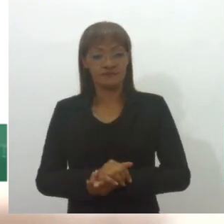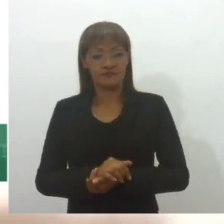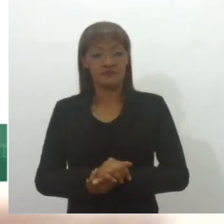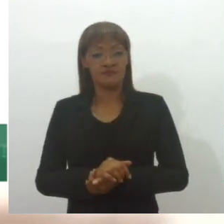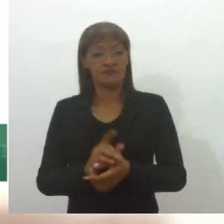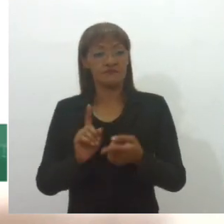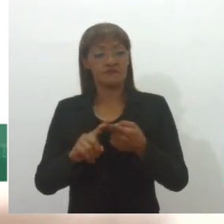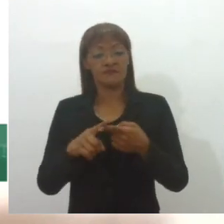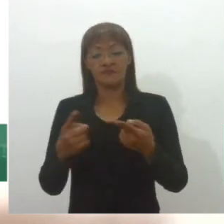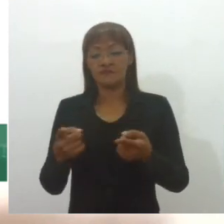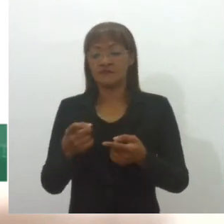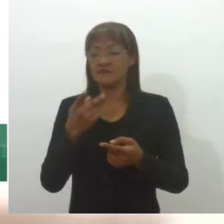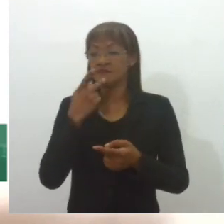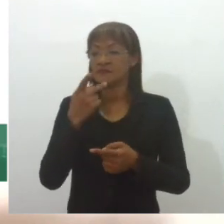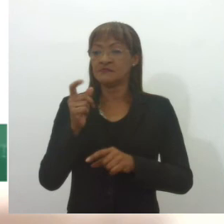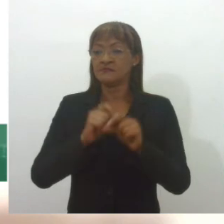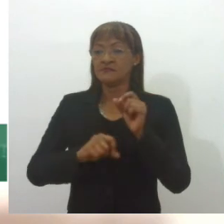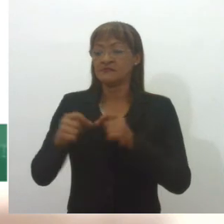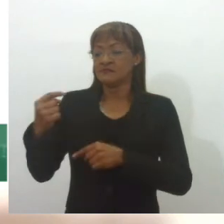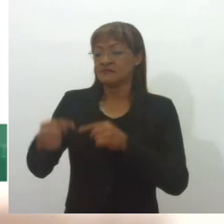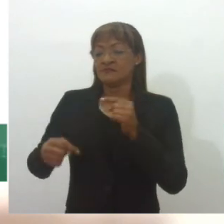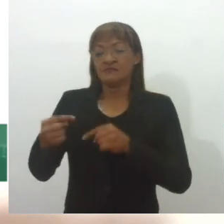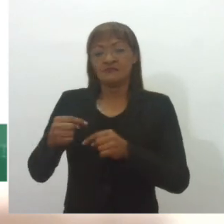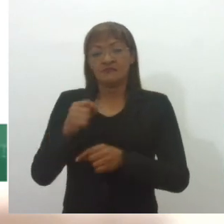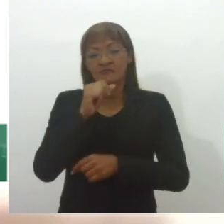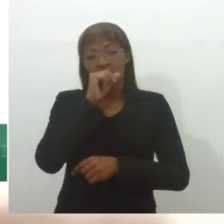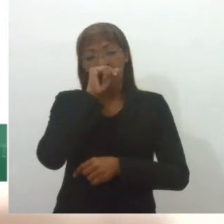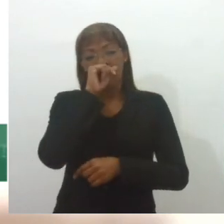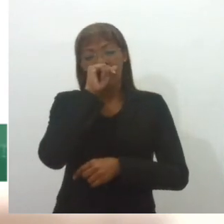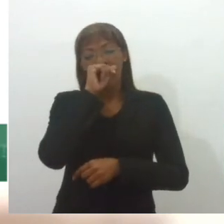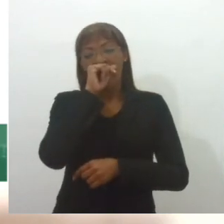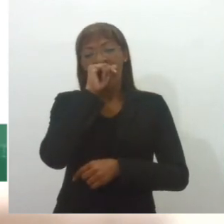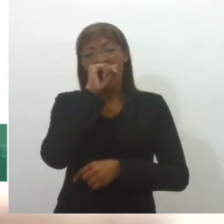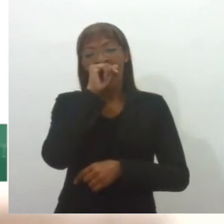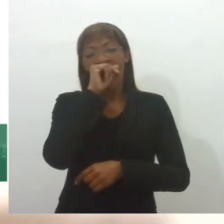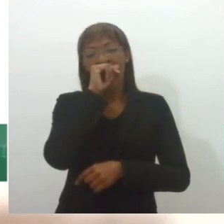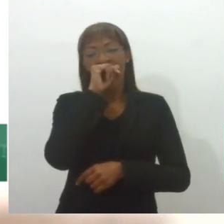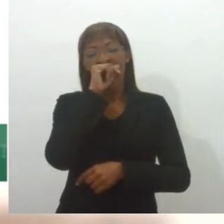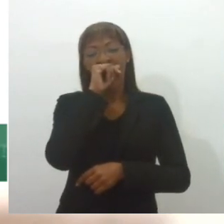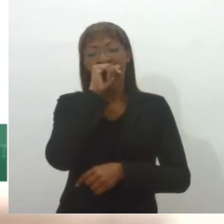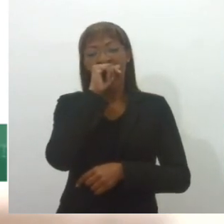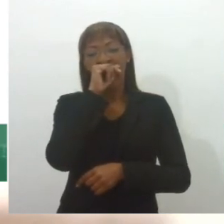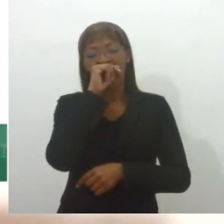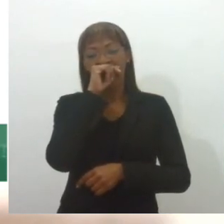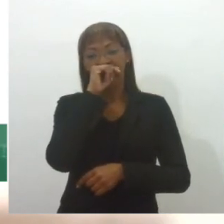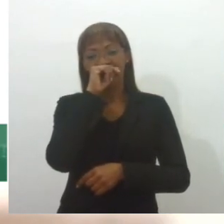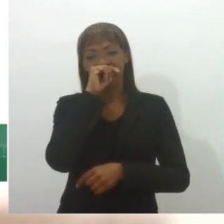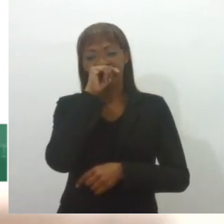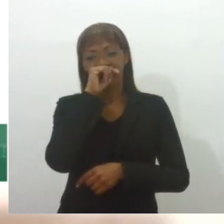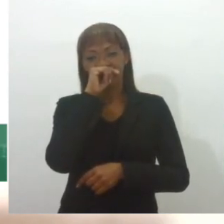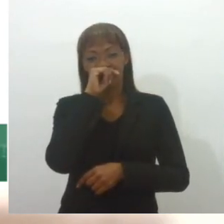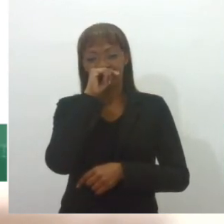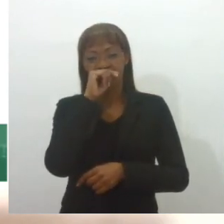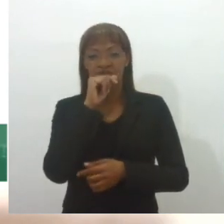tanto político ou jurídico, porque eu não vejo cabimento constitucional para isso.